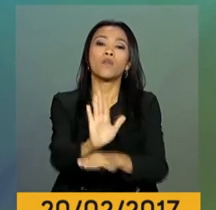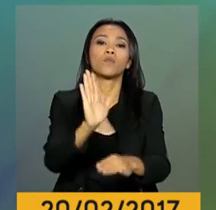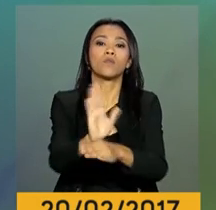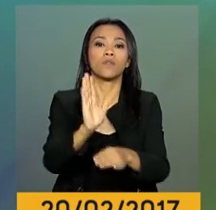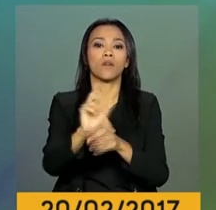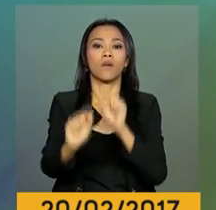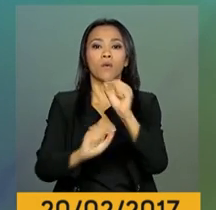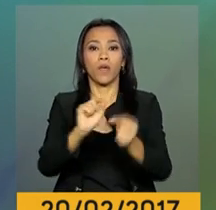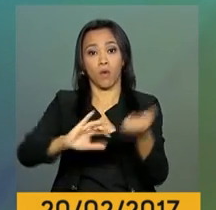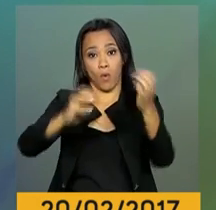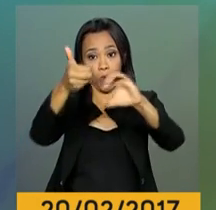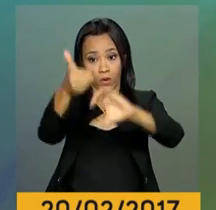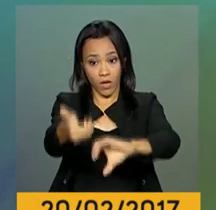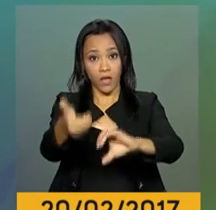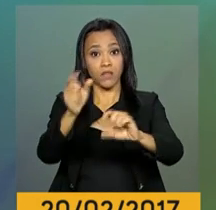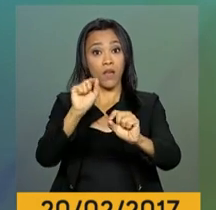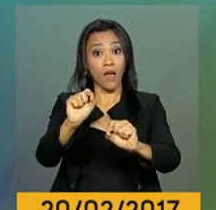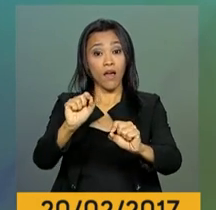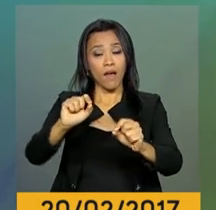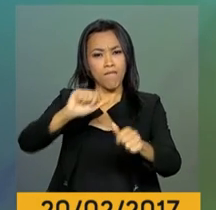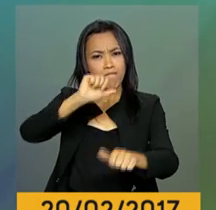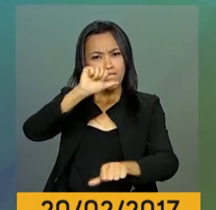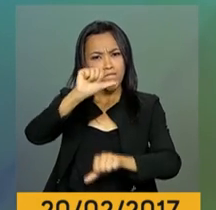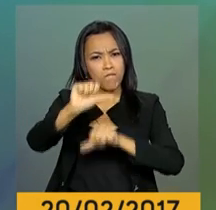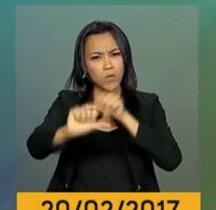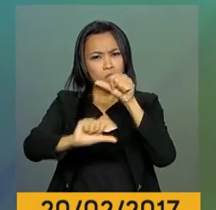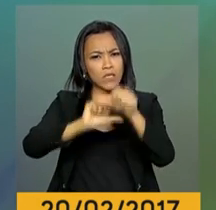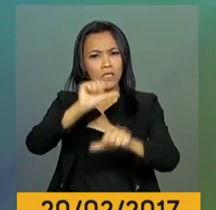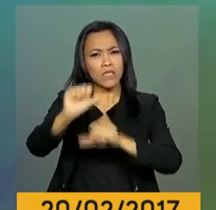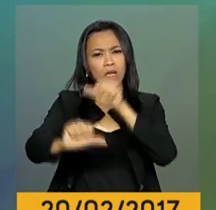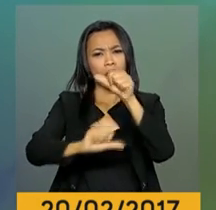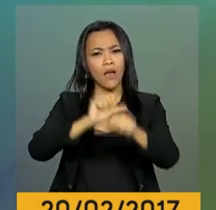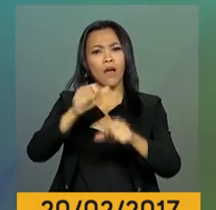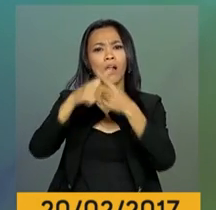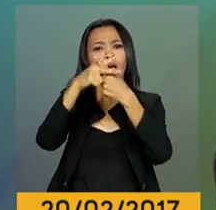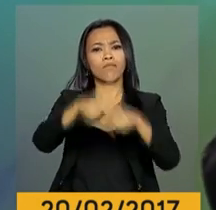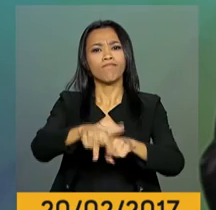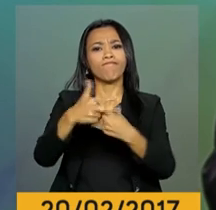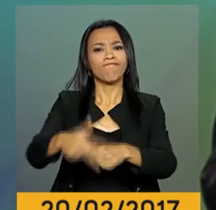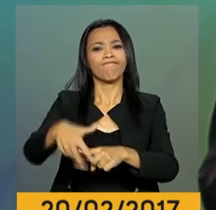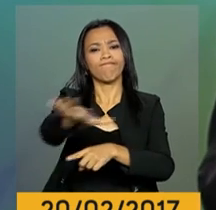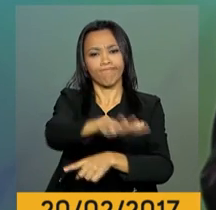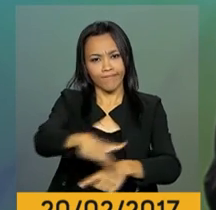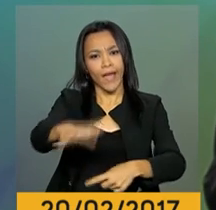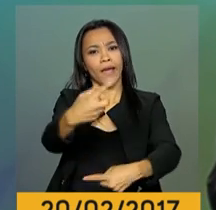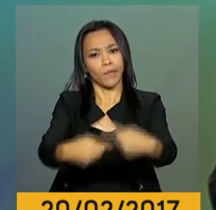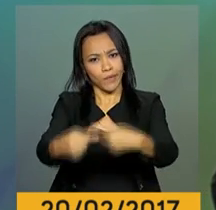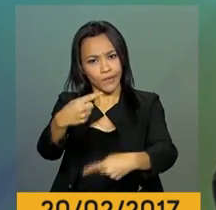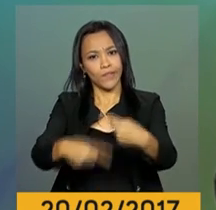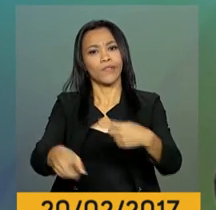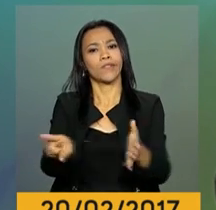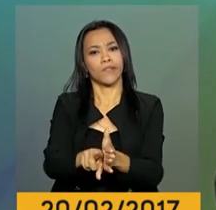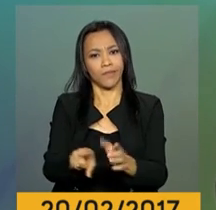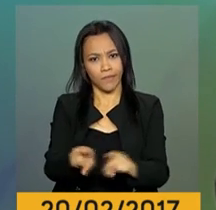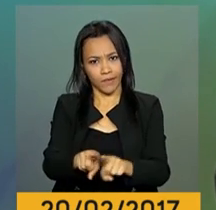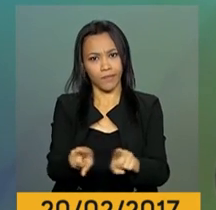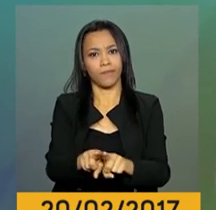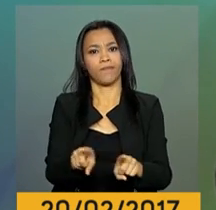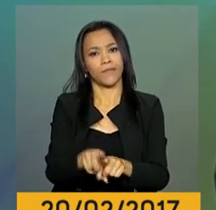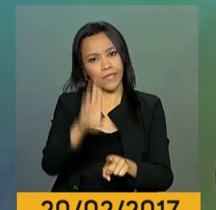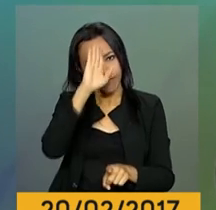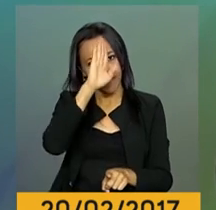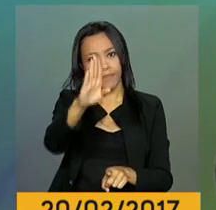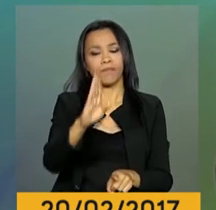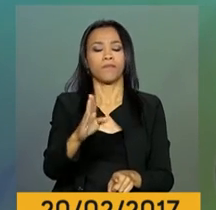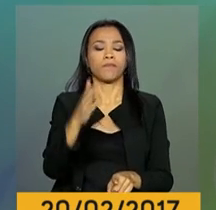Nacional a fazer uma reformulação política no nosso país. A reforma política também é fundamental. Nós queremos